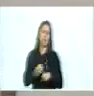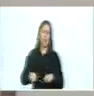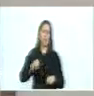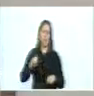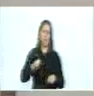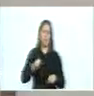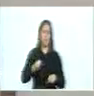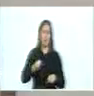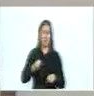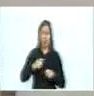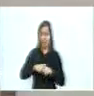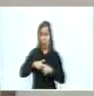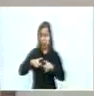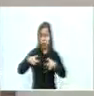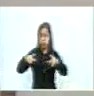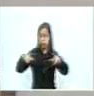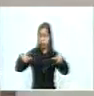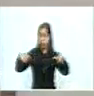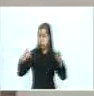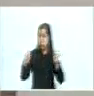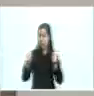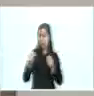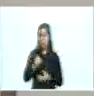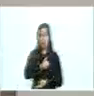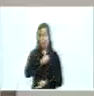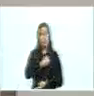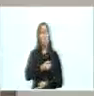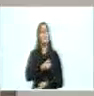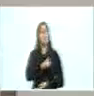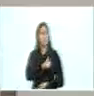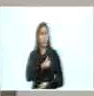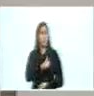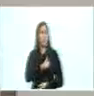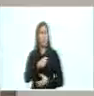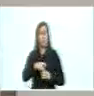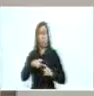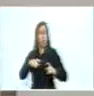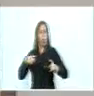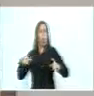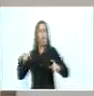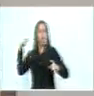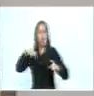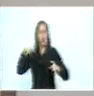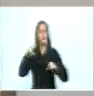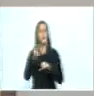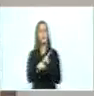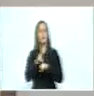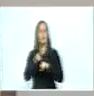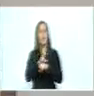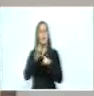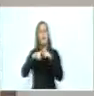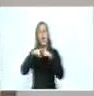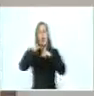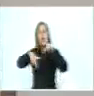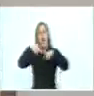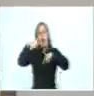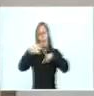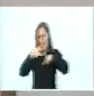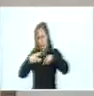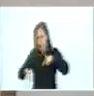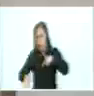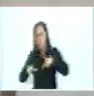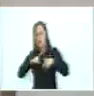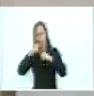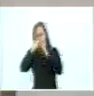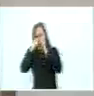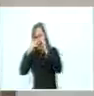número alarmante. O trabalho infantil, muitas das vezes, ele tem uma característica muito forte,